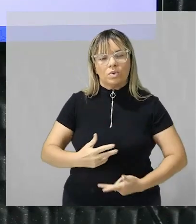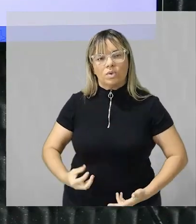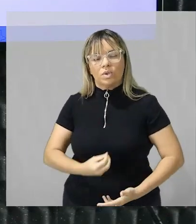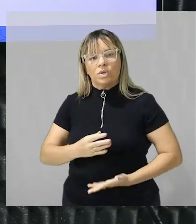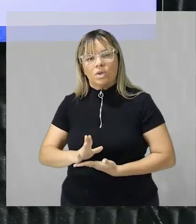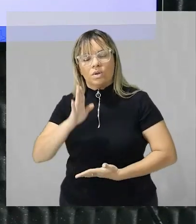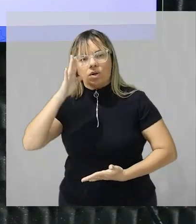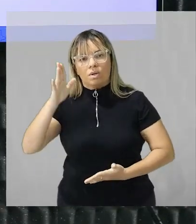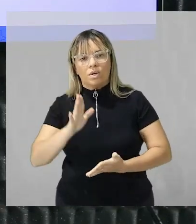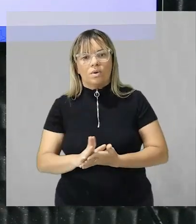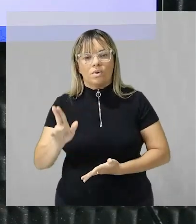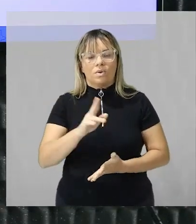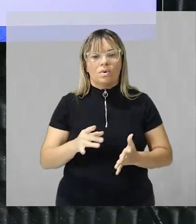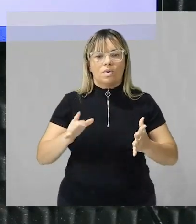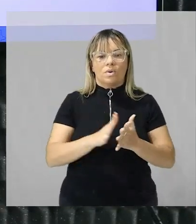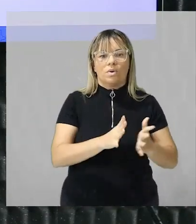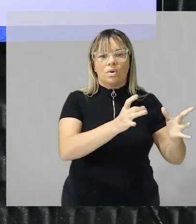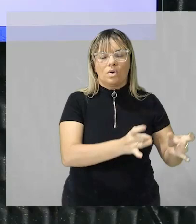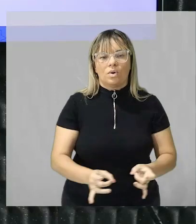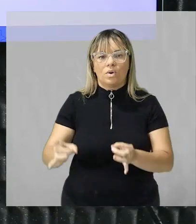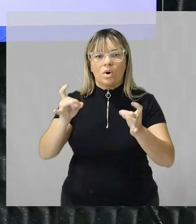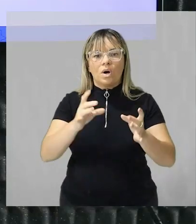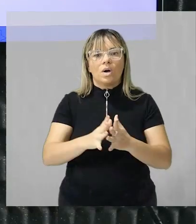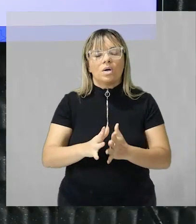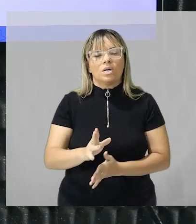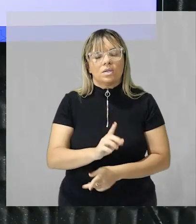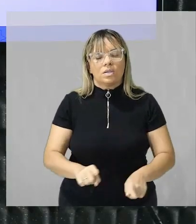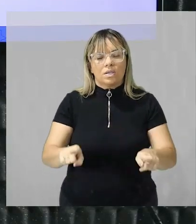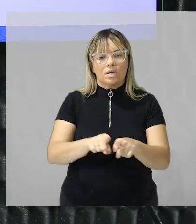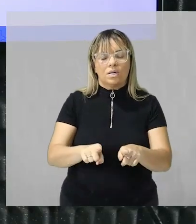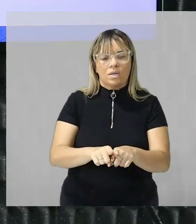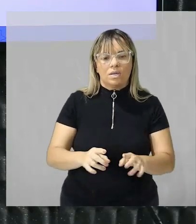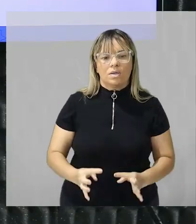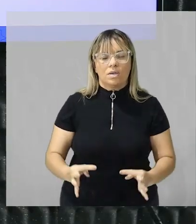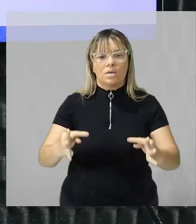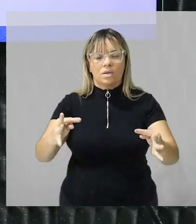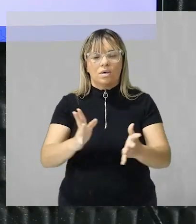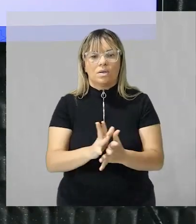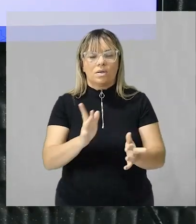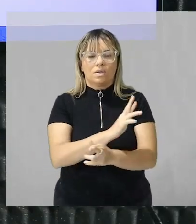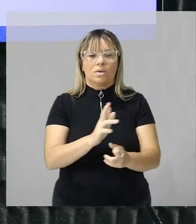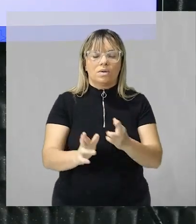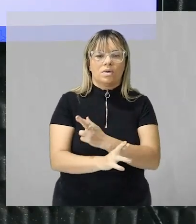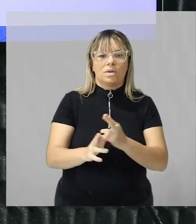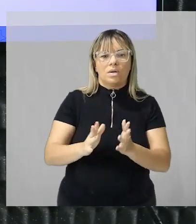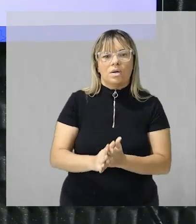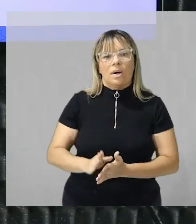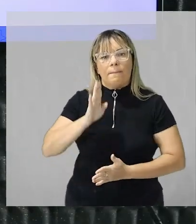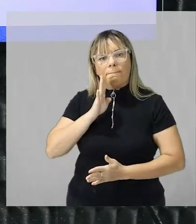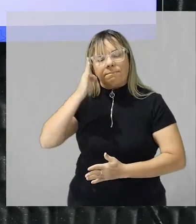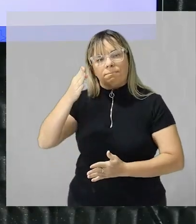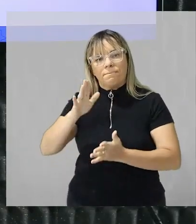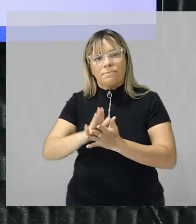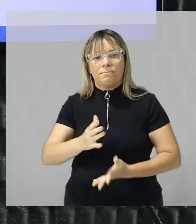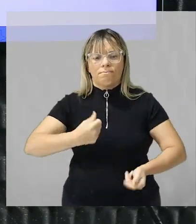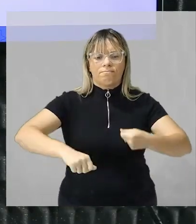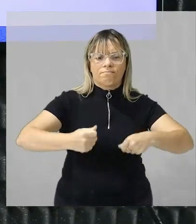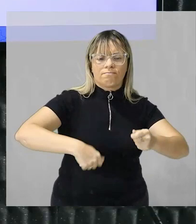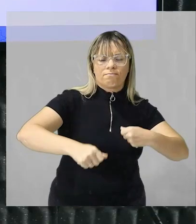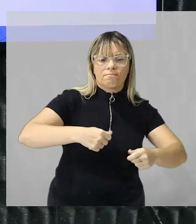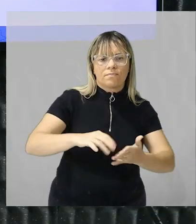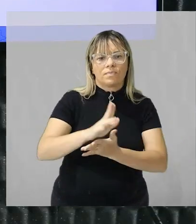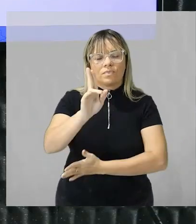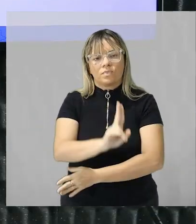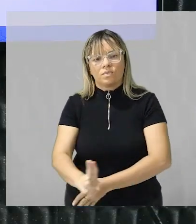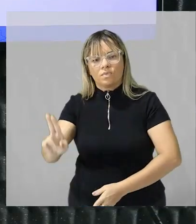uso comercial, para o uso tecnológico, né? Que está envolvido principalmente na economia. Então, você